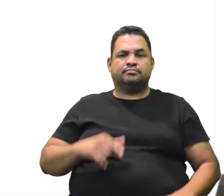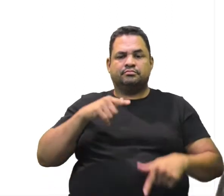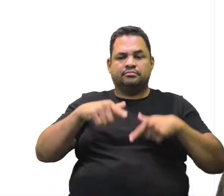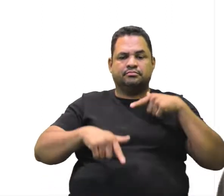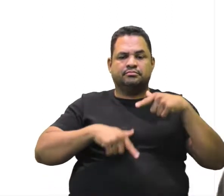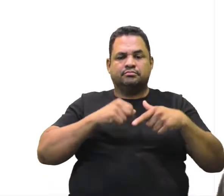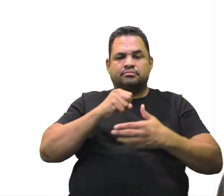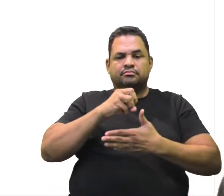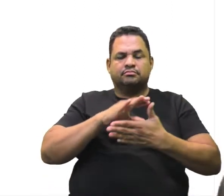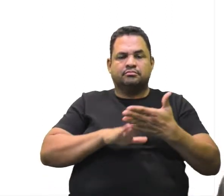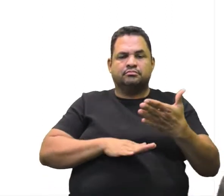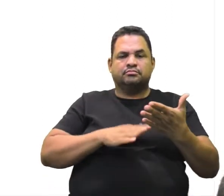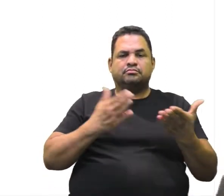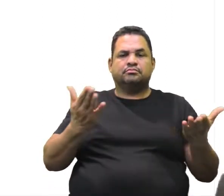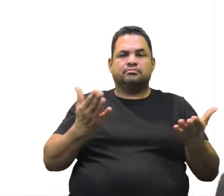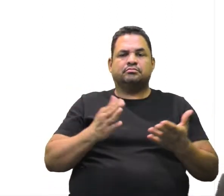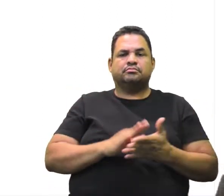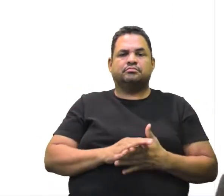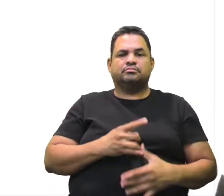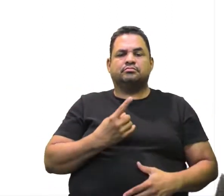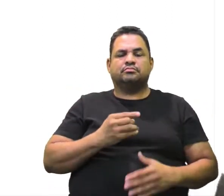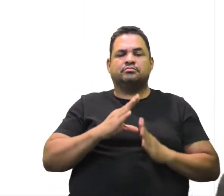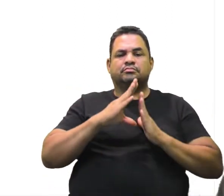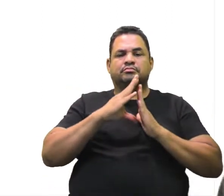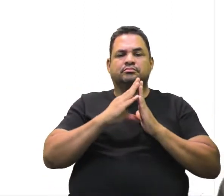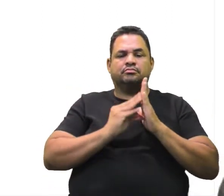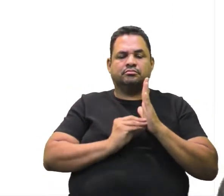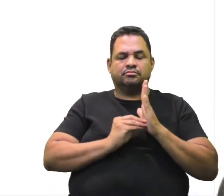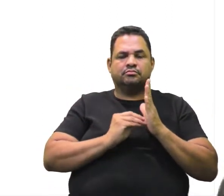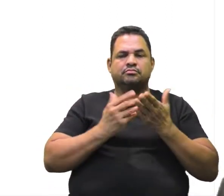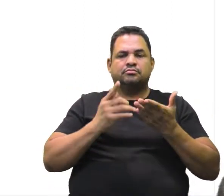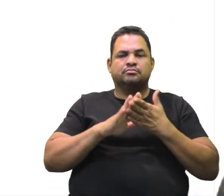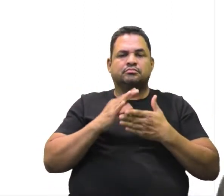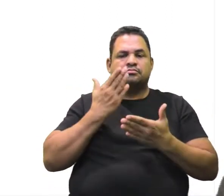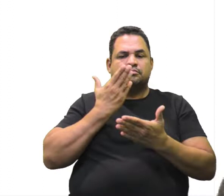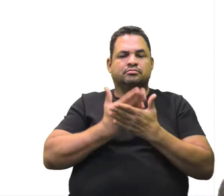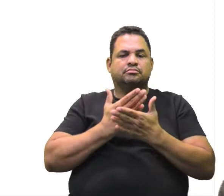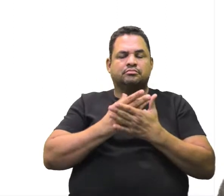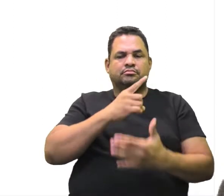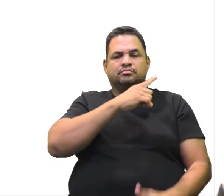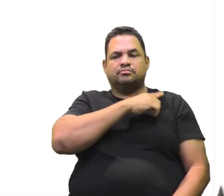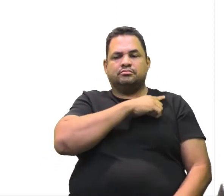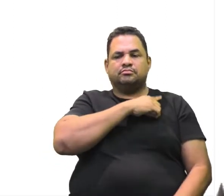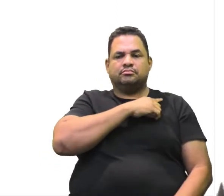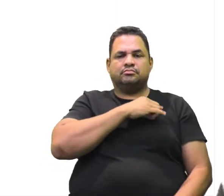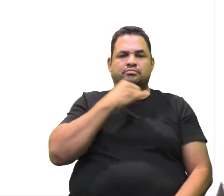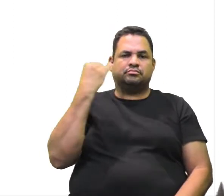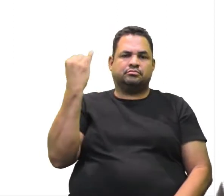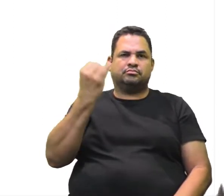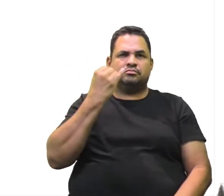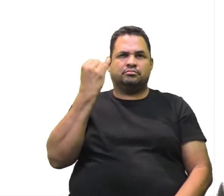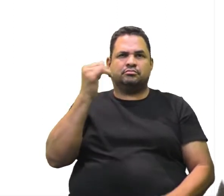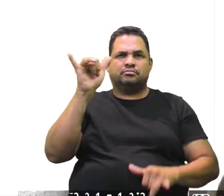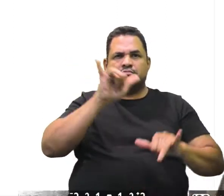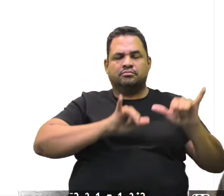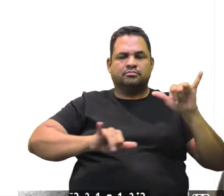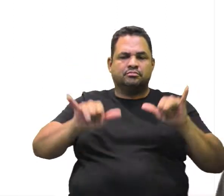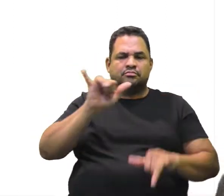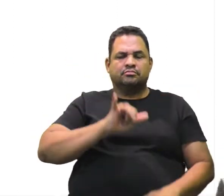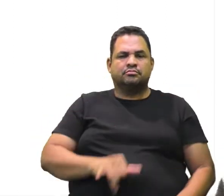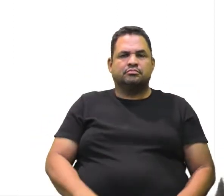trabalhando questões do Enem com conteúdos que você viu lá no primeiro ano. Está vendo aí a importância da química, meu caro